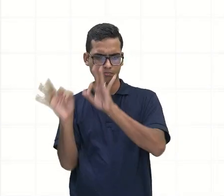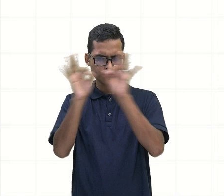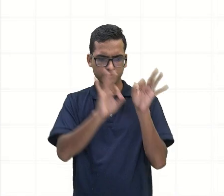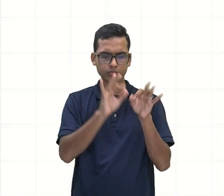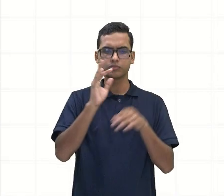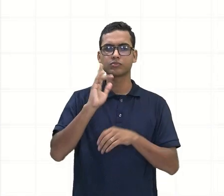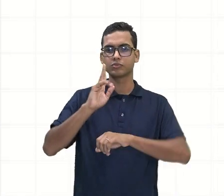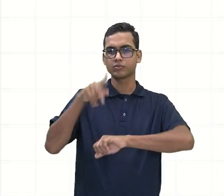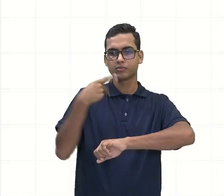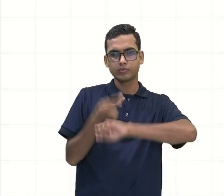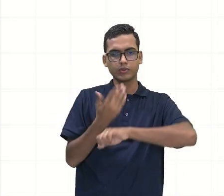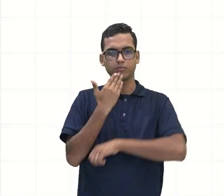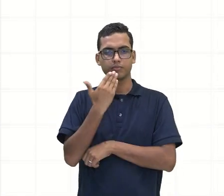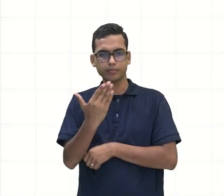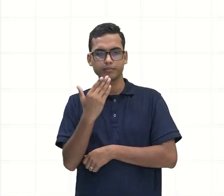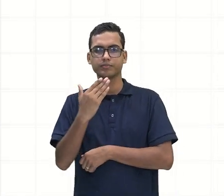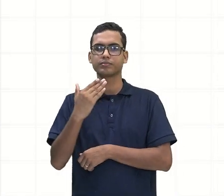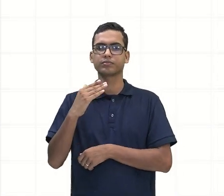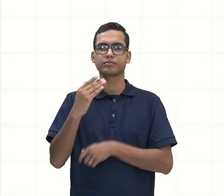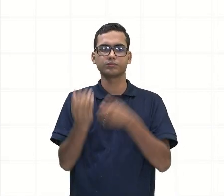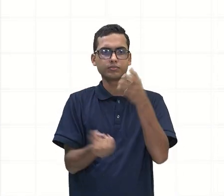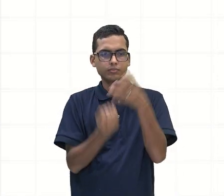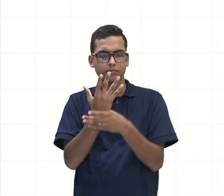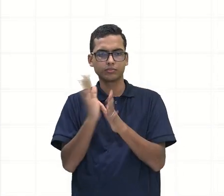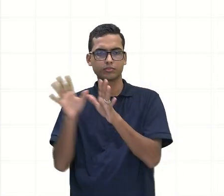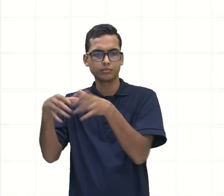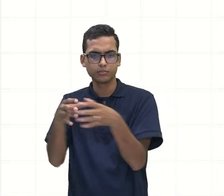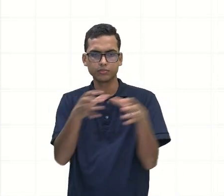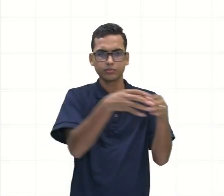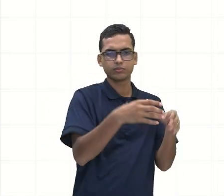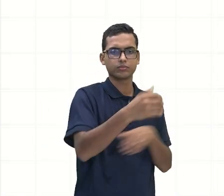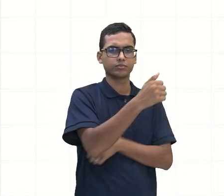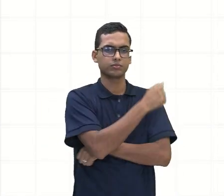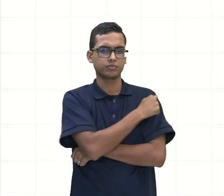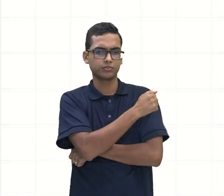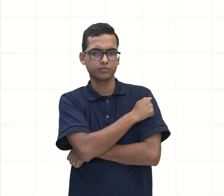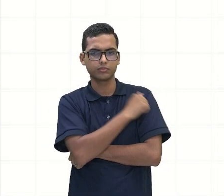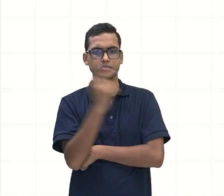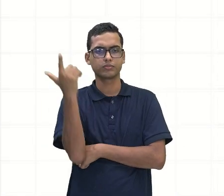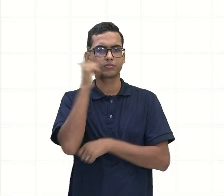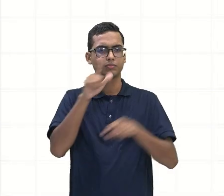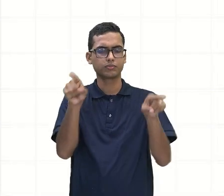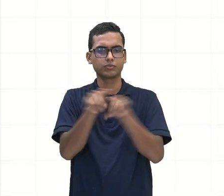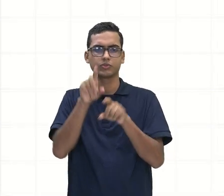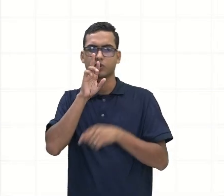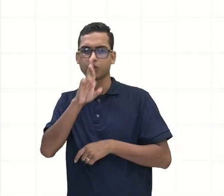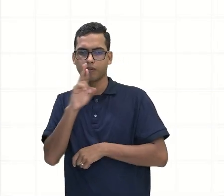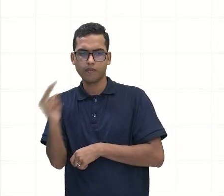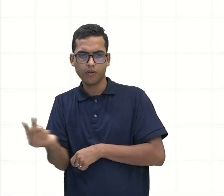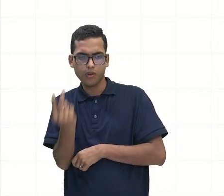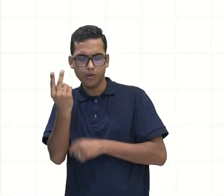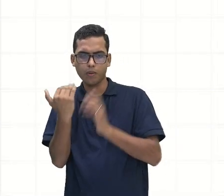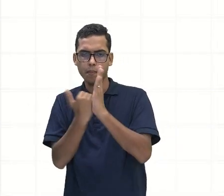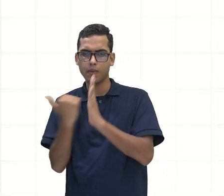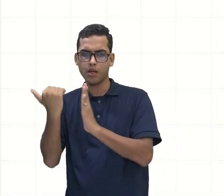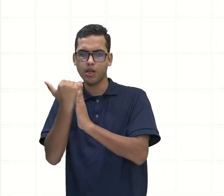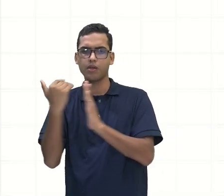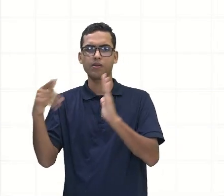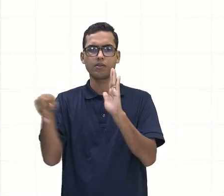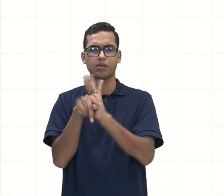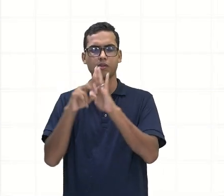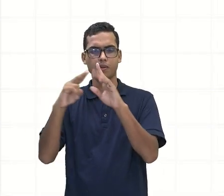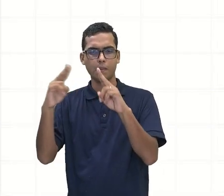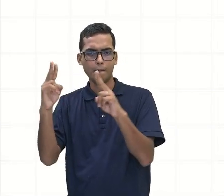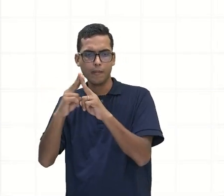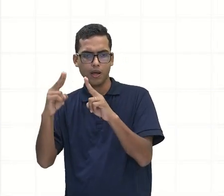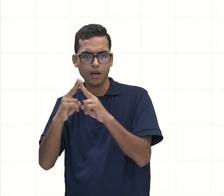Depois, a professora pediu que formassem 2 grupos, os alunos que chegaram com os resultados dos valores absolutos pares e os